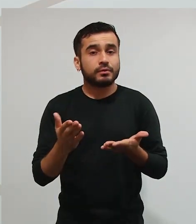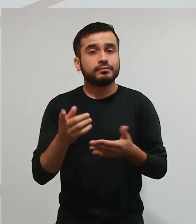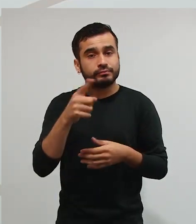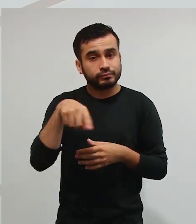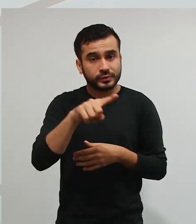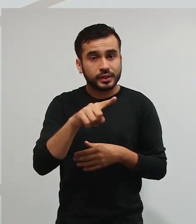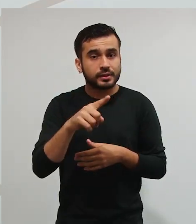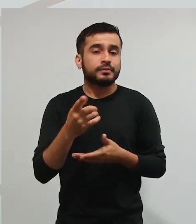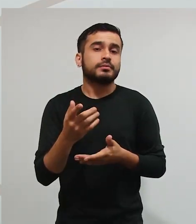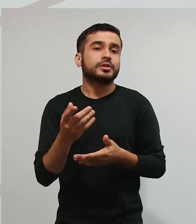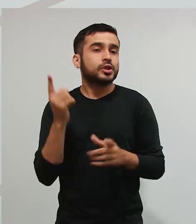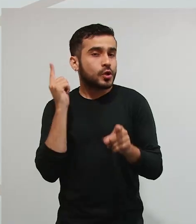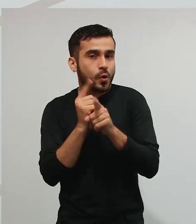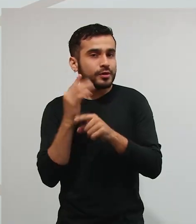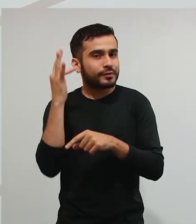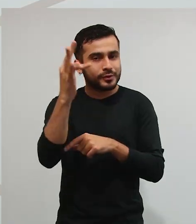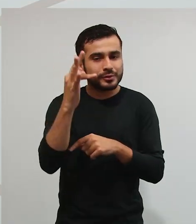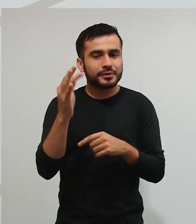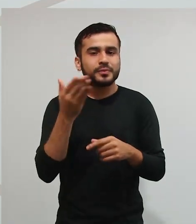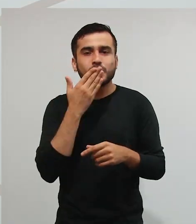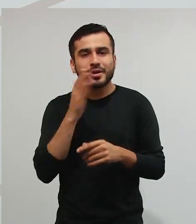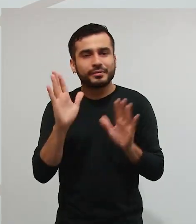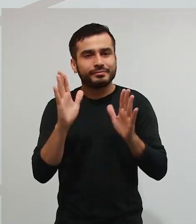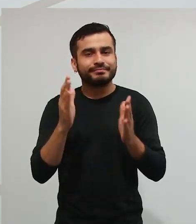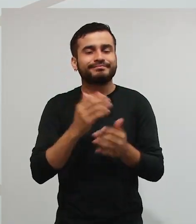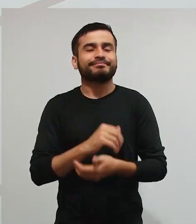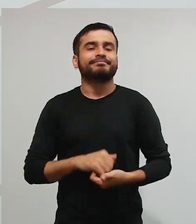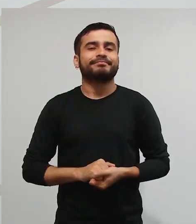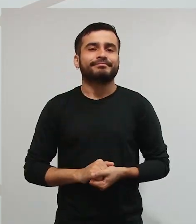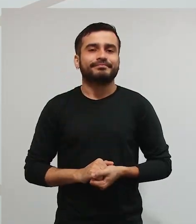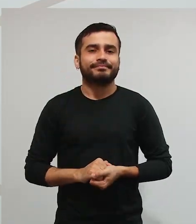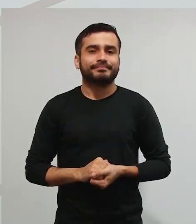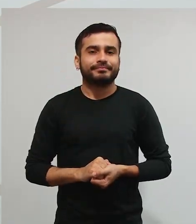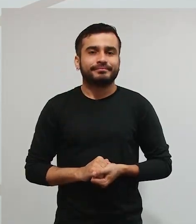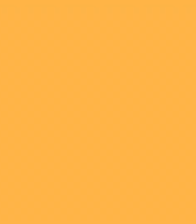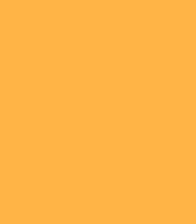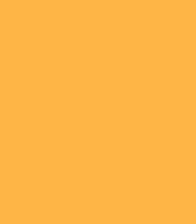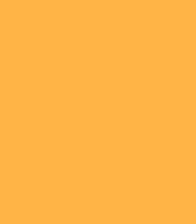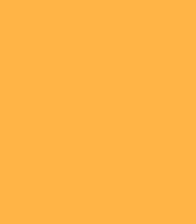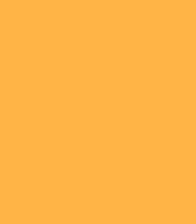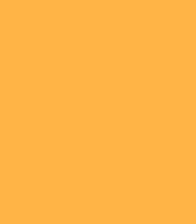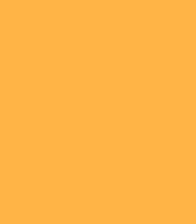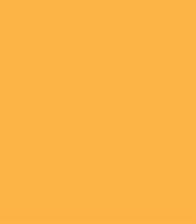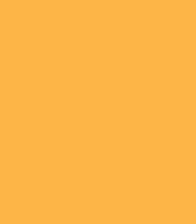Siga reto toda a vida que é logo ali. Até a próxima. Bonanças!